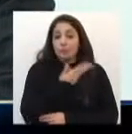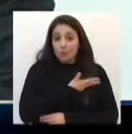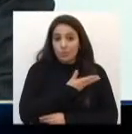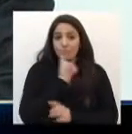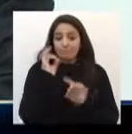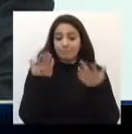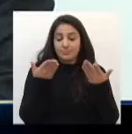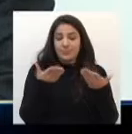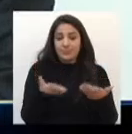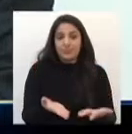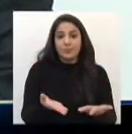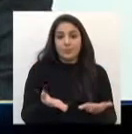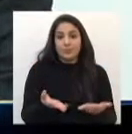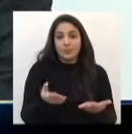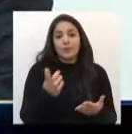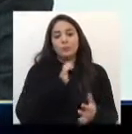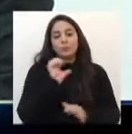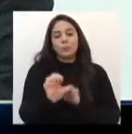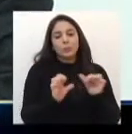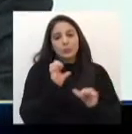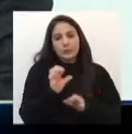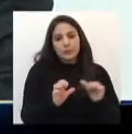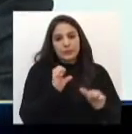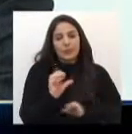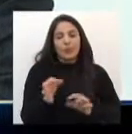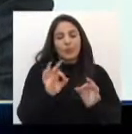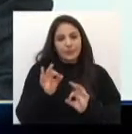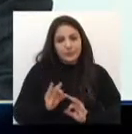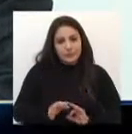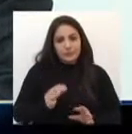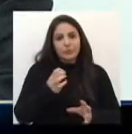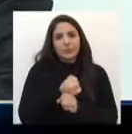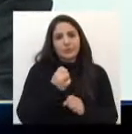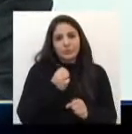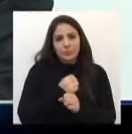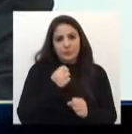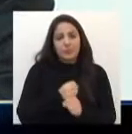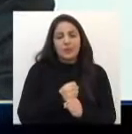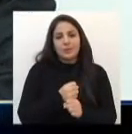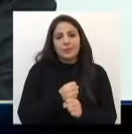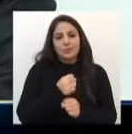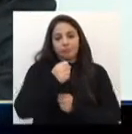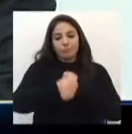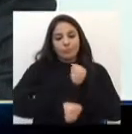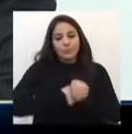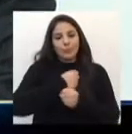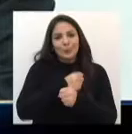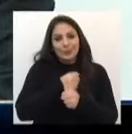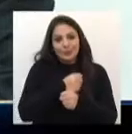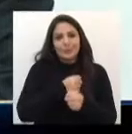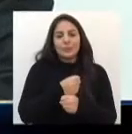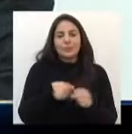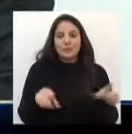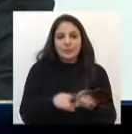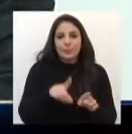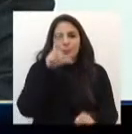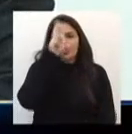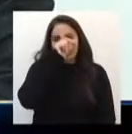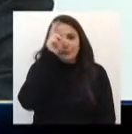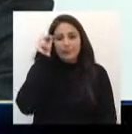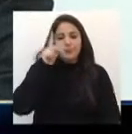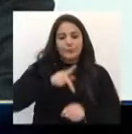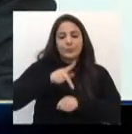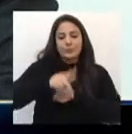específico, a gente teve que mudar a organização orçamentária anual, né? E também que o município de Passo